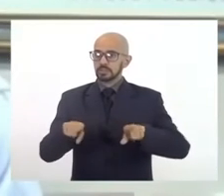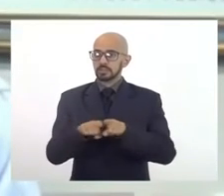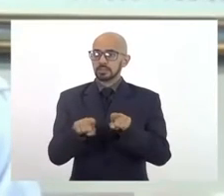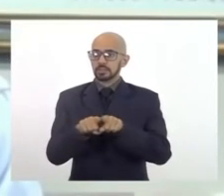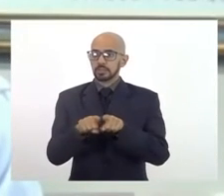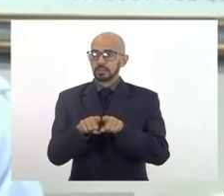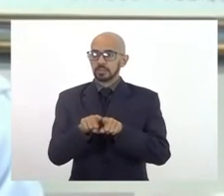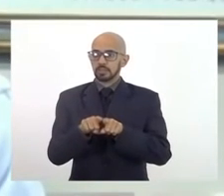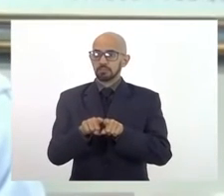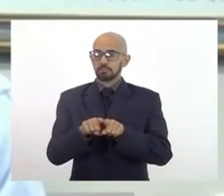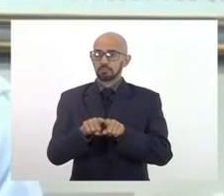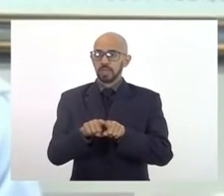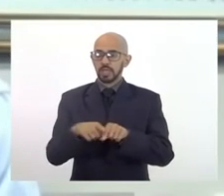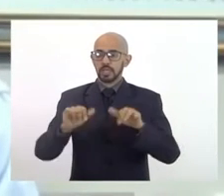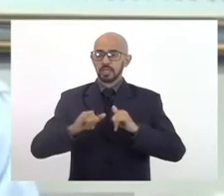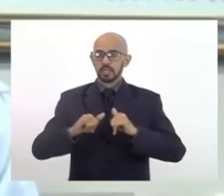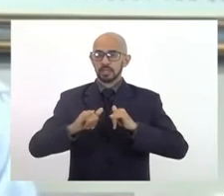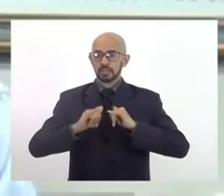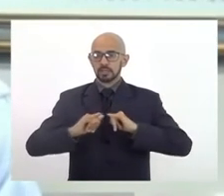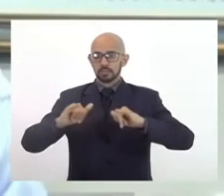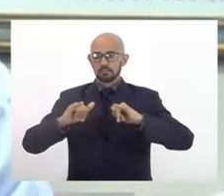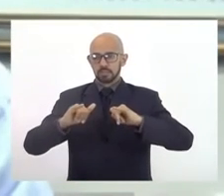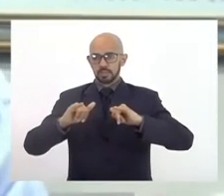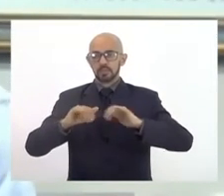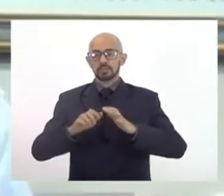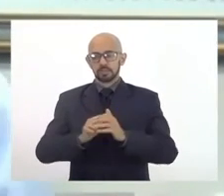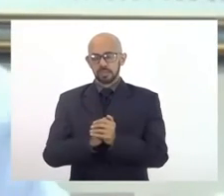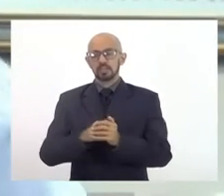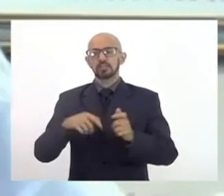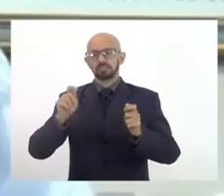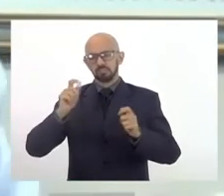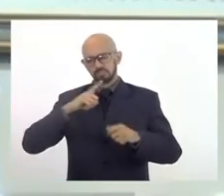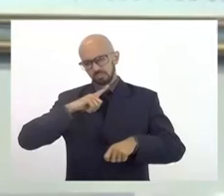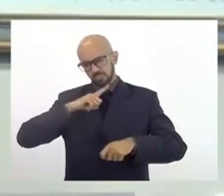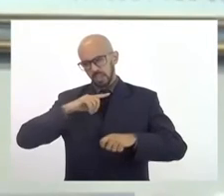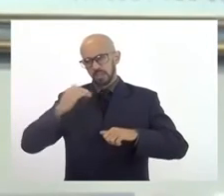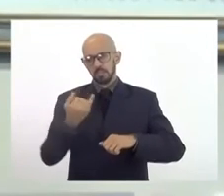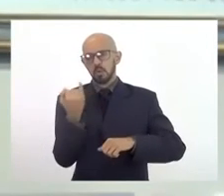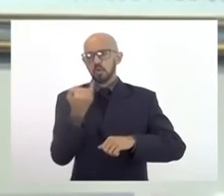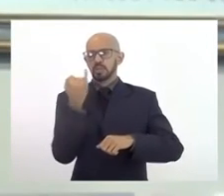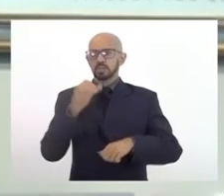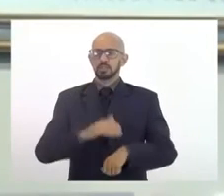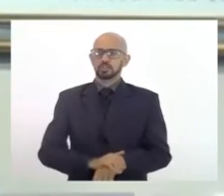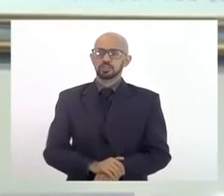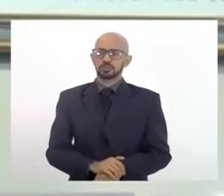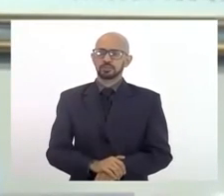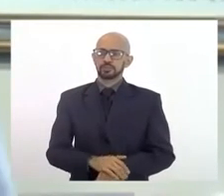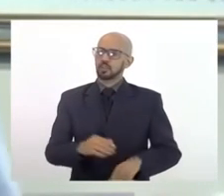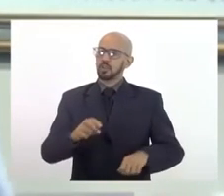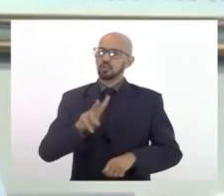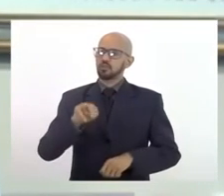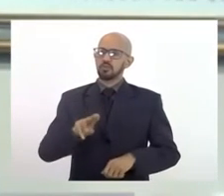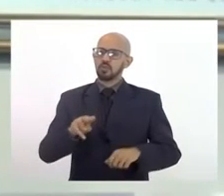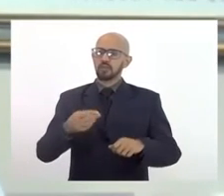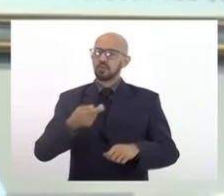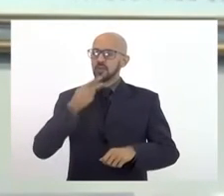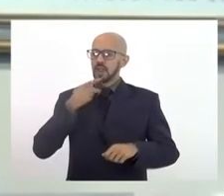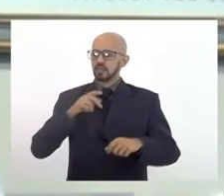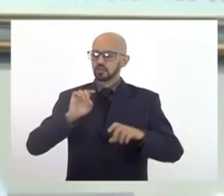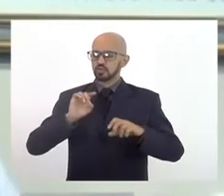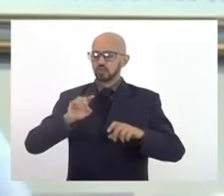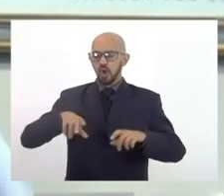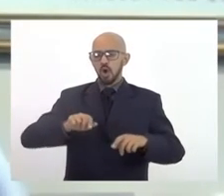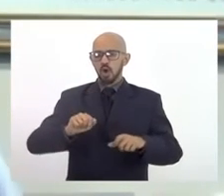demanda praticamente contratada, tudo tem vantagens muito importantes para a gente. Eu não vou ficar falando só sobre as vantagens, a